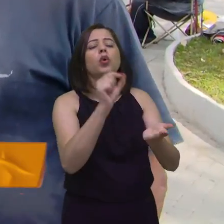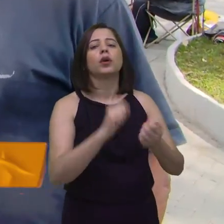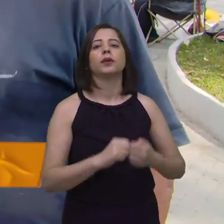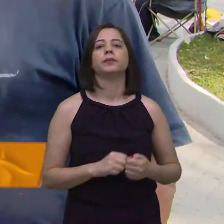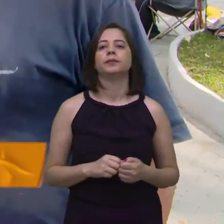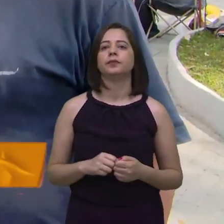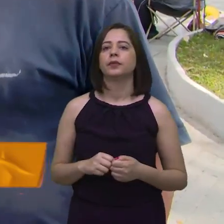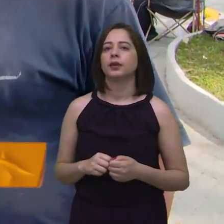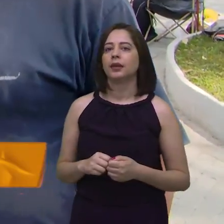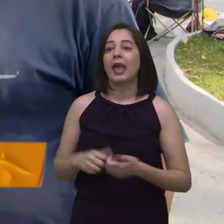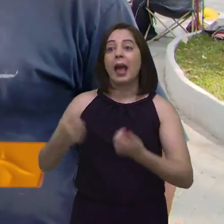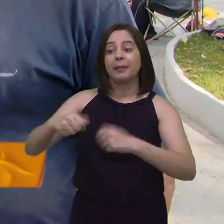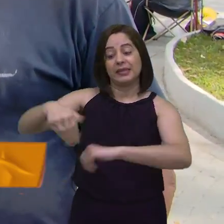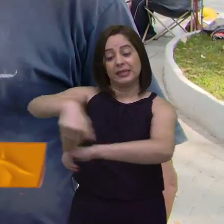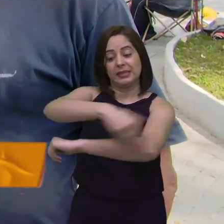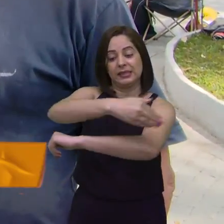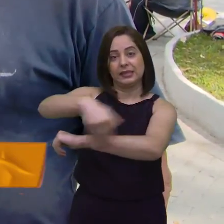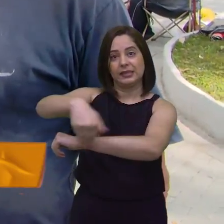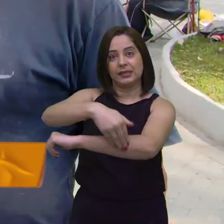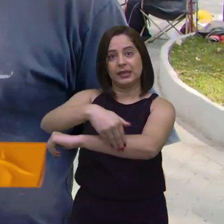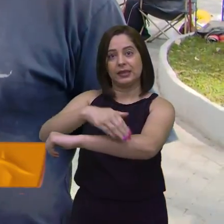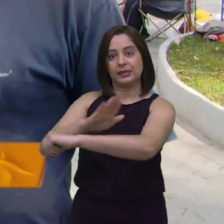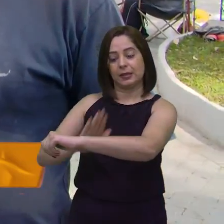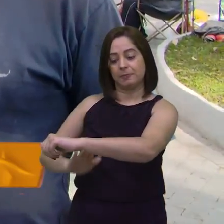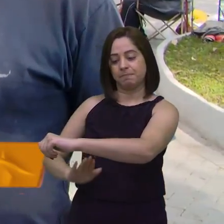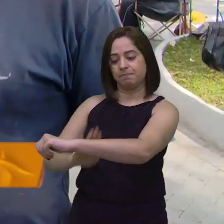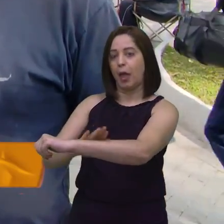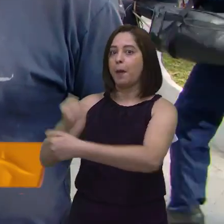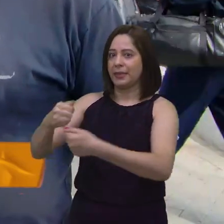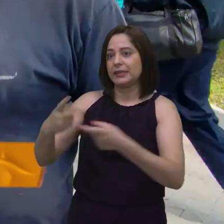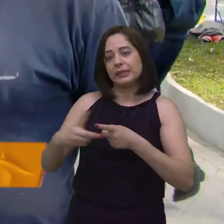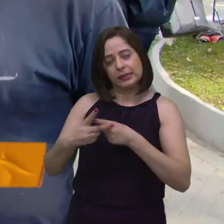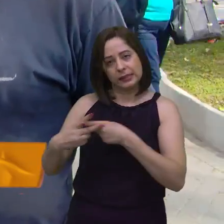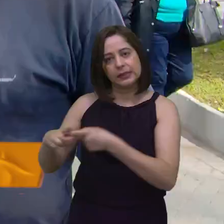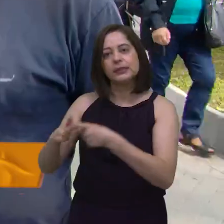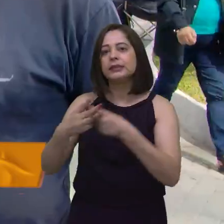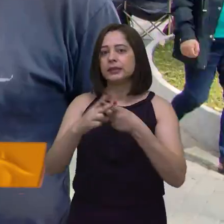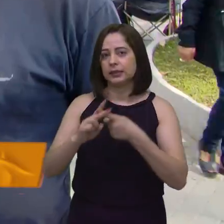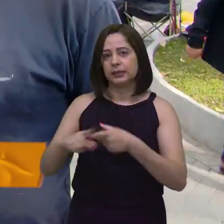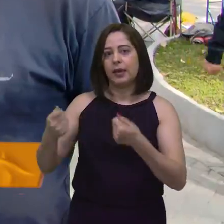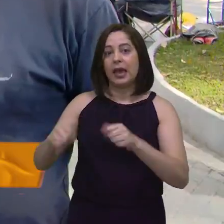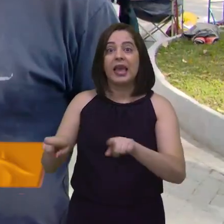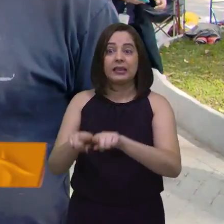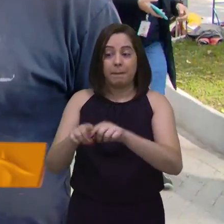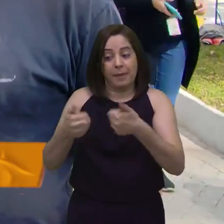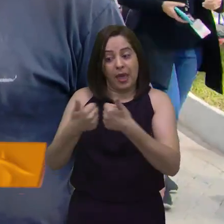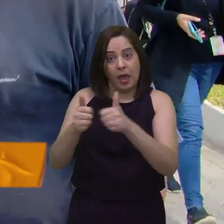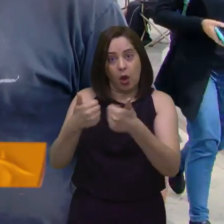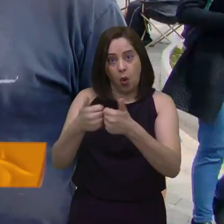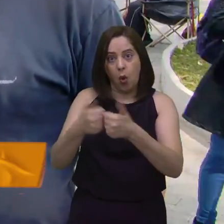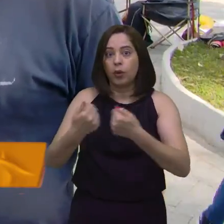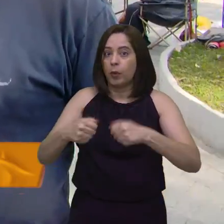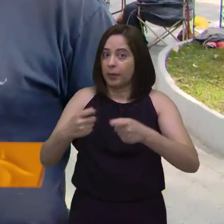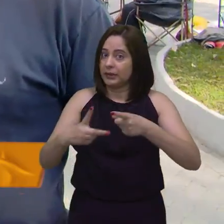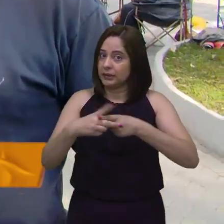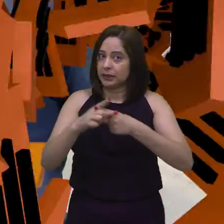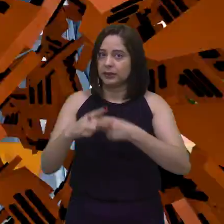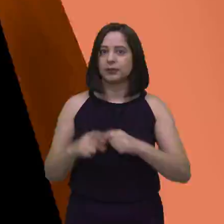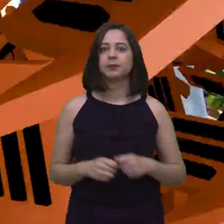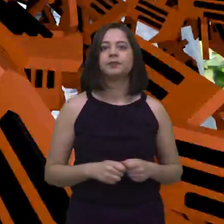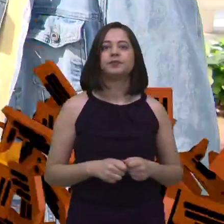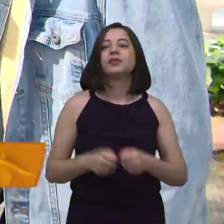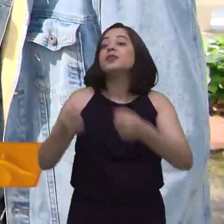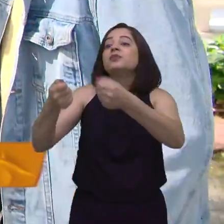poderia melhorar para a nossa cidade? Calçamento, por exemplo, precisa dar uma boa reformada, né? Ônibus, dar uma boa